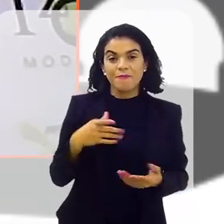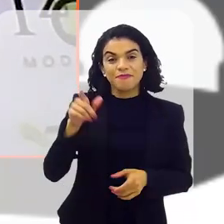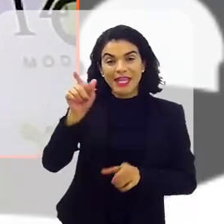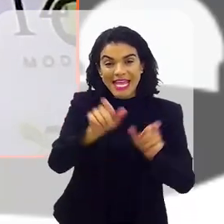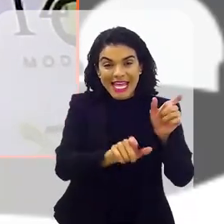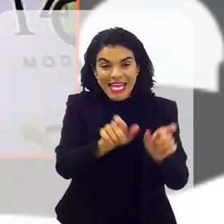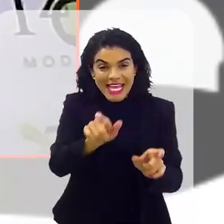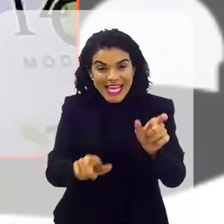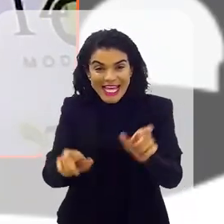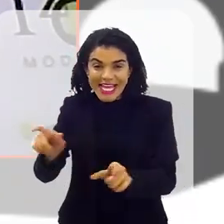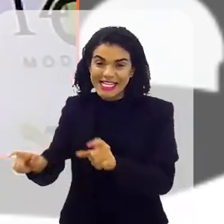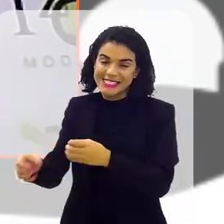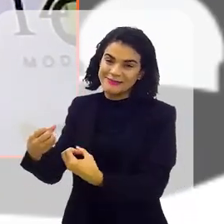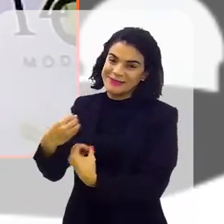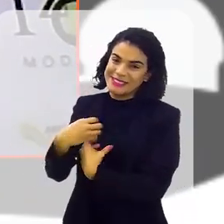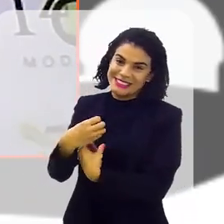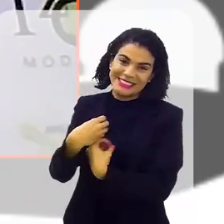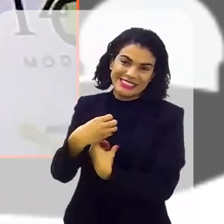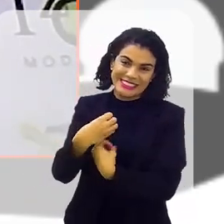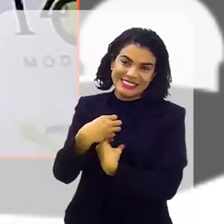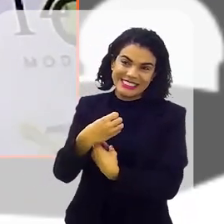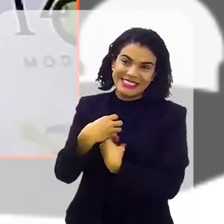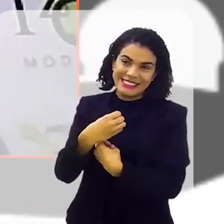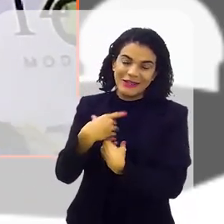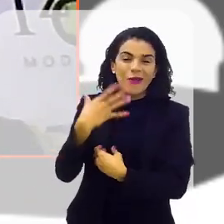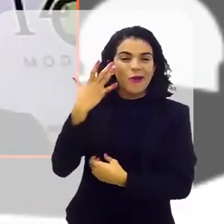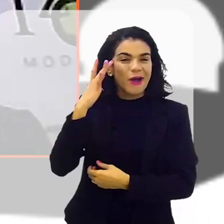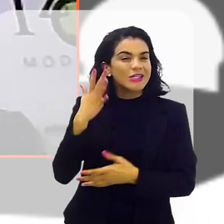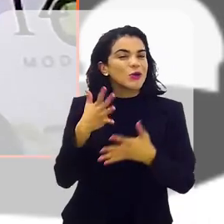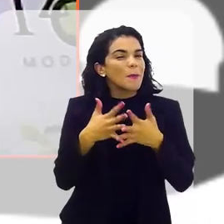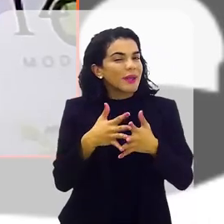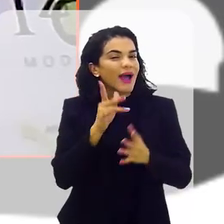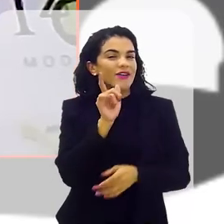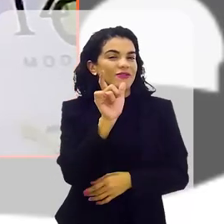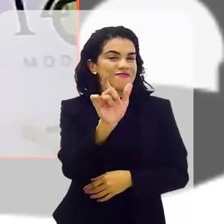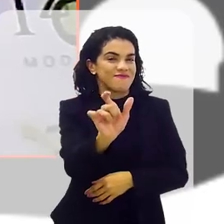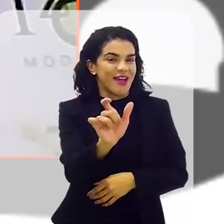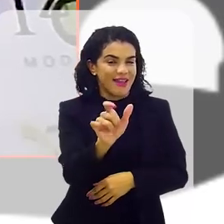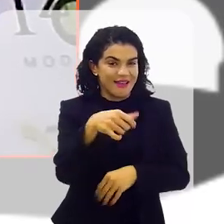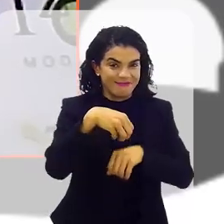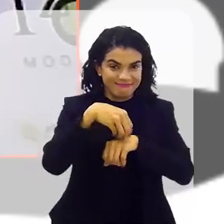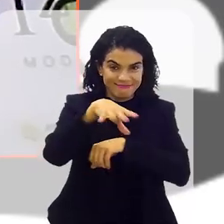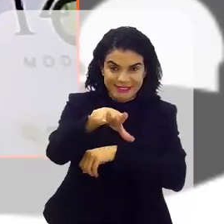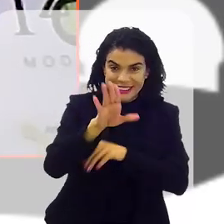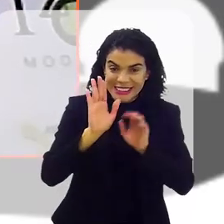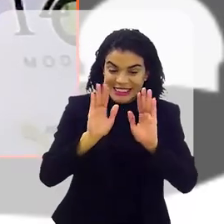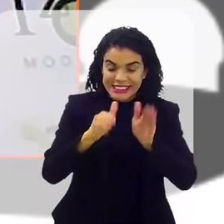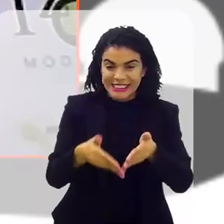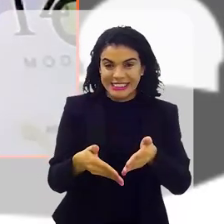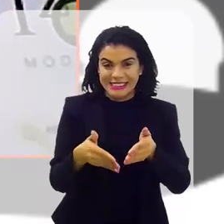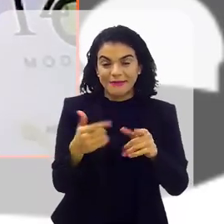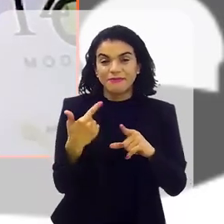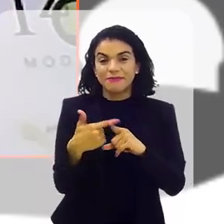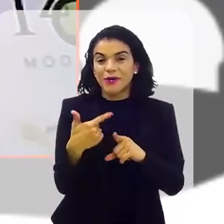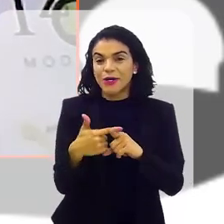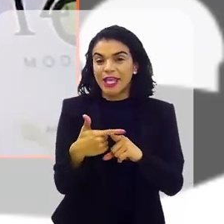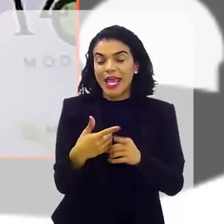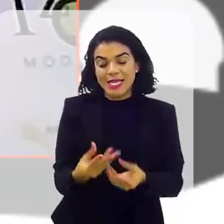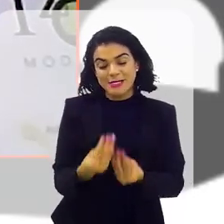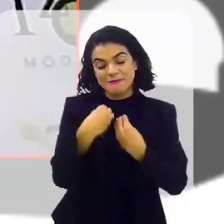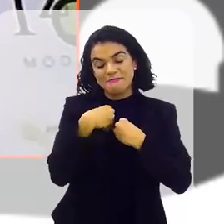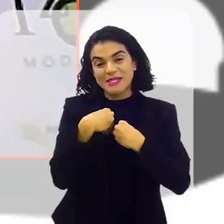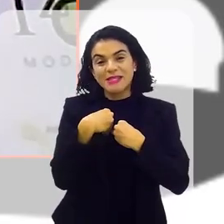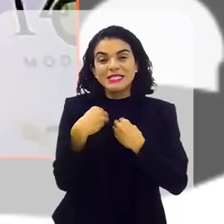eles me ensinando eu acho meio meio complicado dizer uma coisa bem específica porque